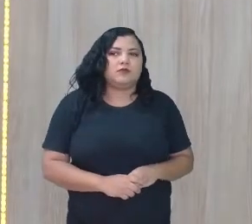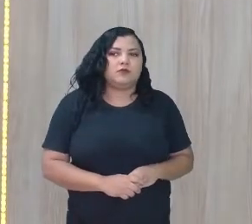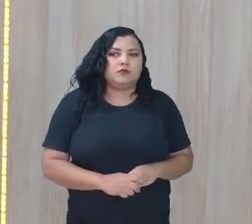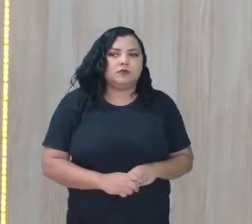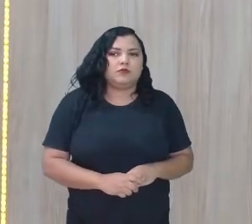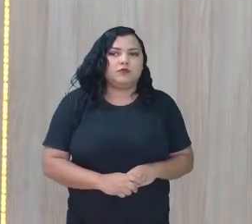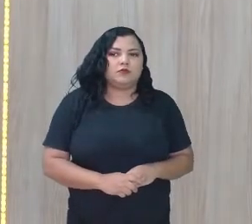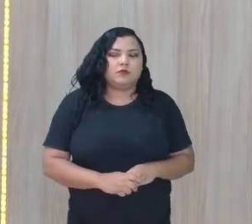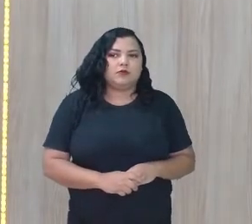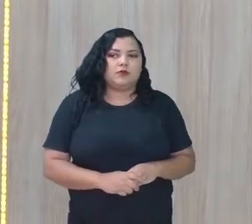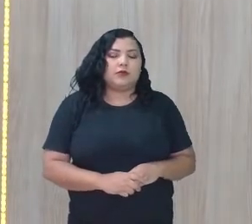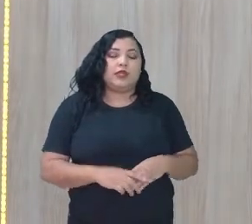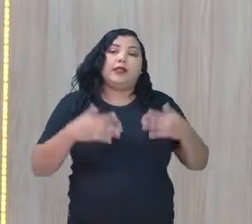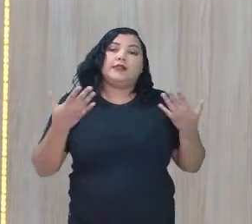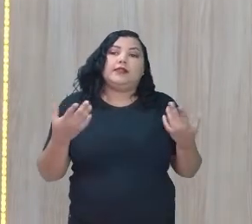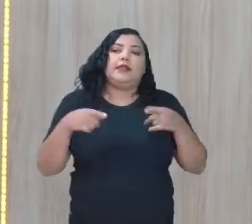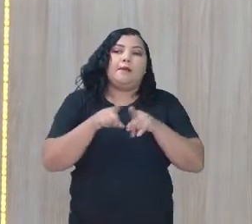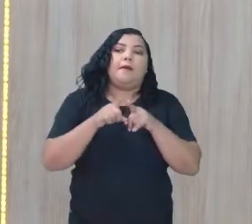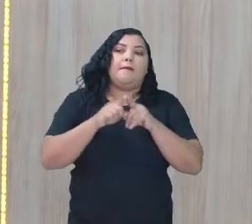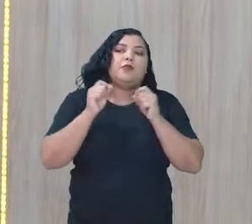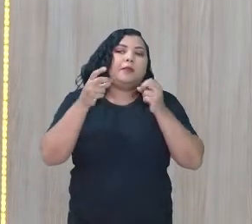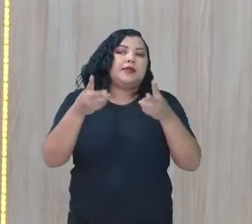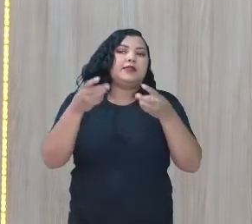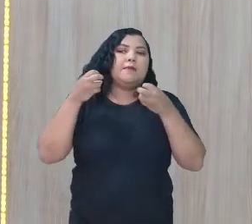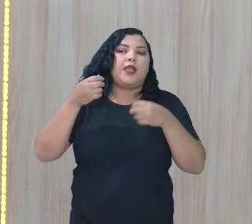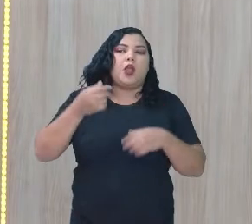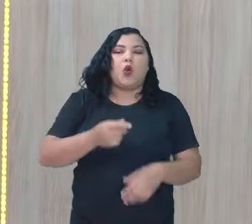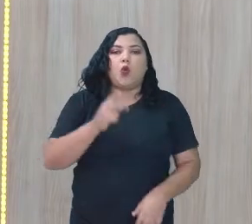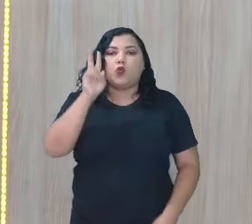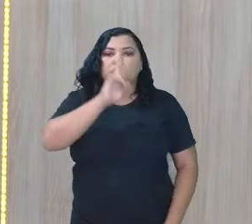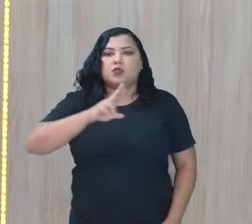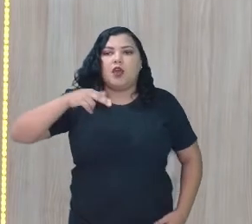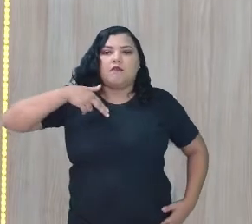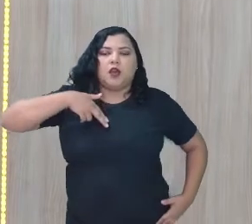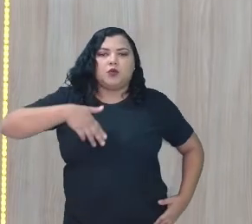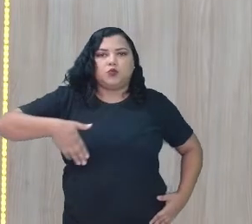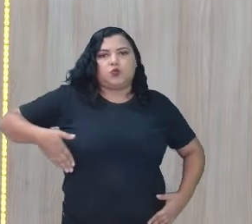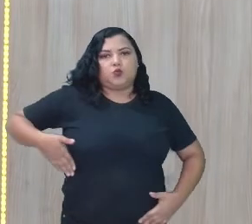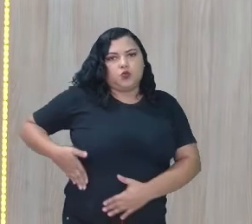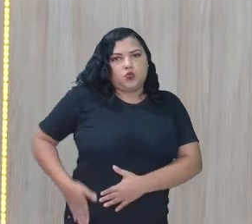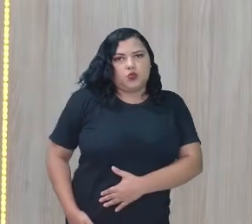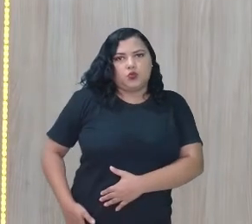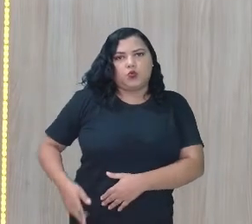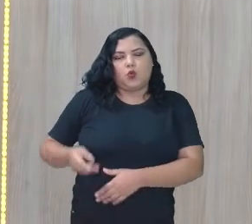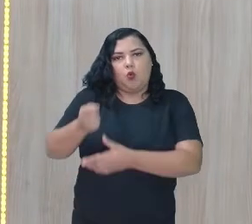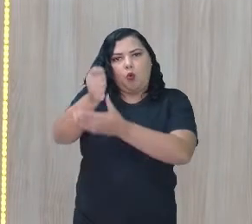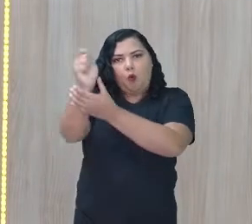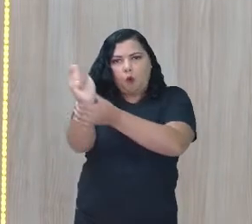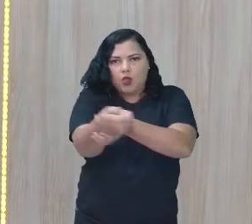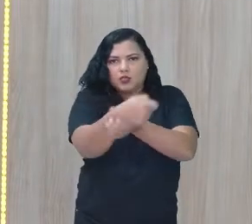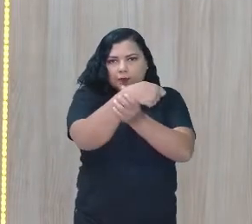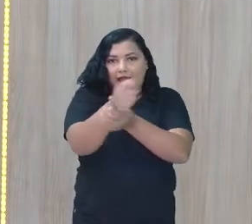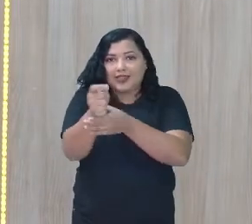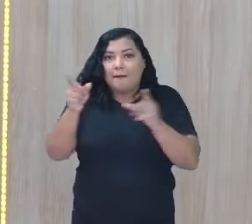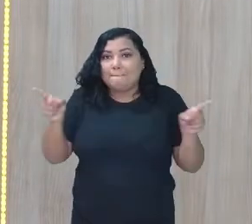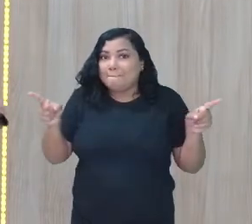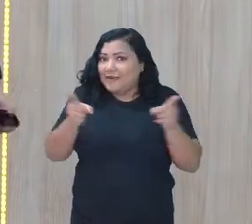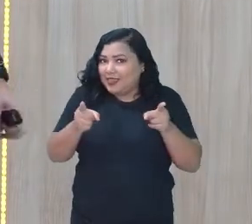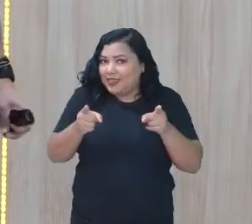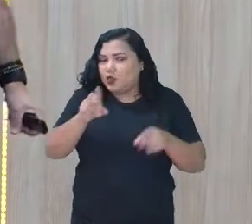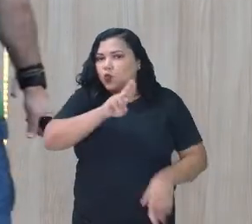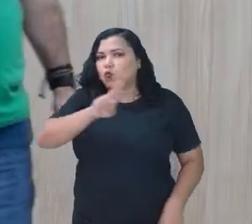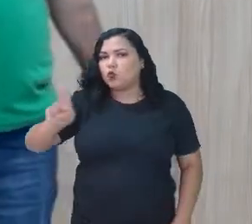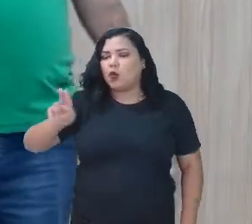Em outra, a gente pode observar aqui também que eles utilizavam uma espada curta. Essa espada curta aqui era chamada